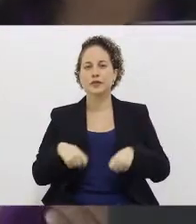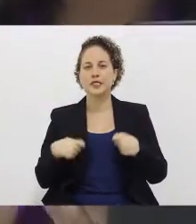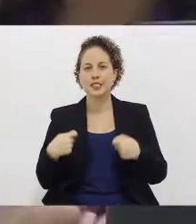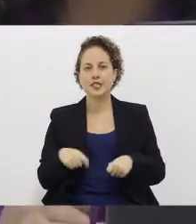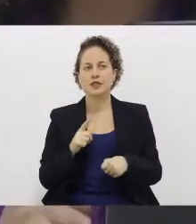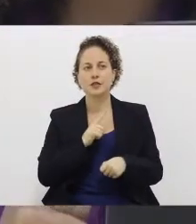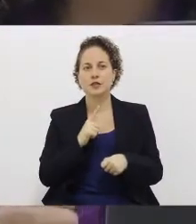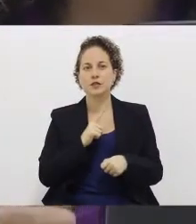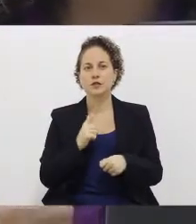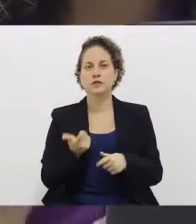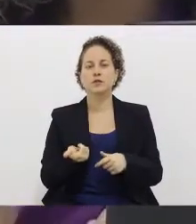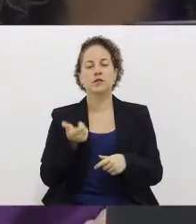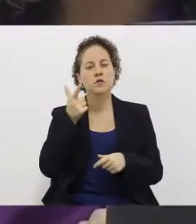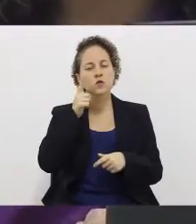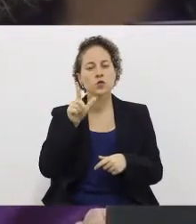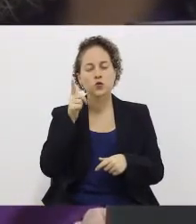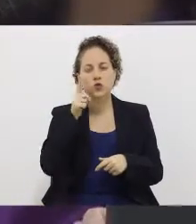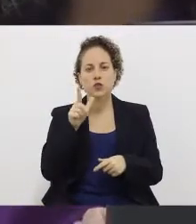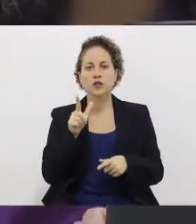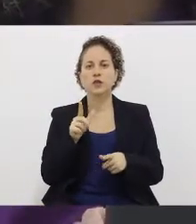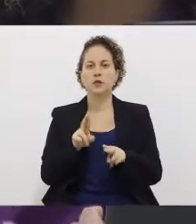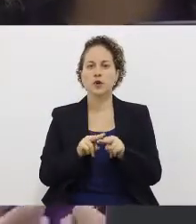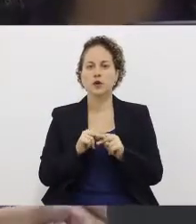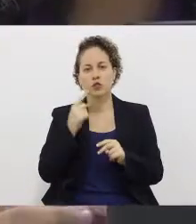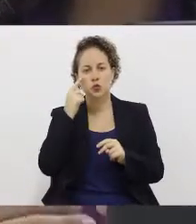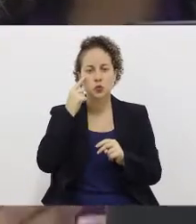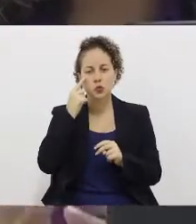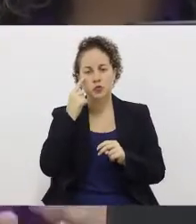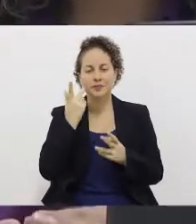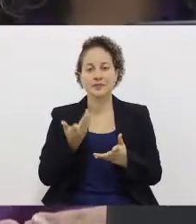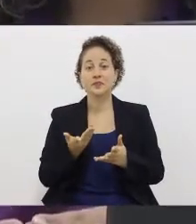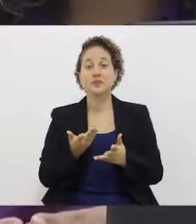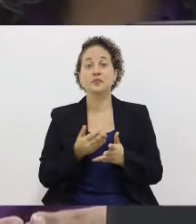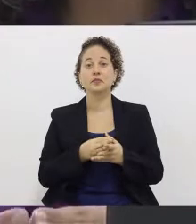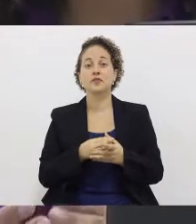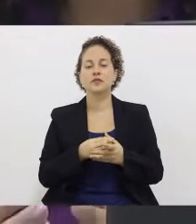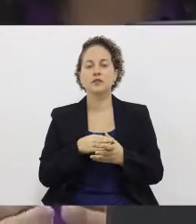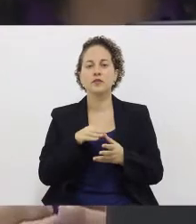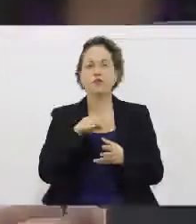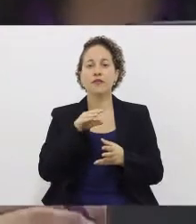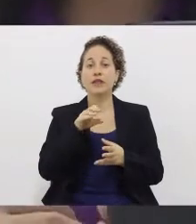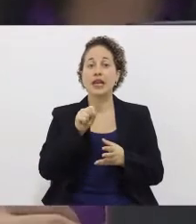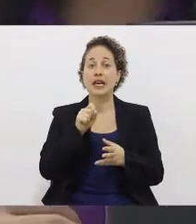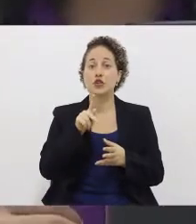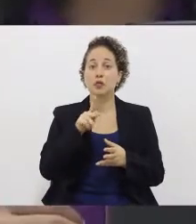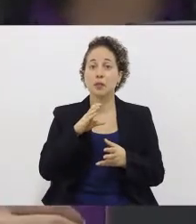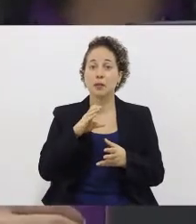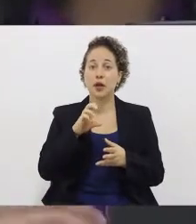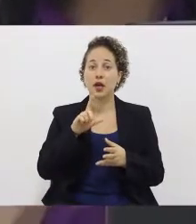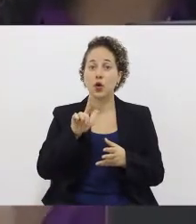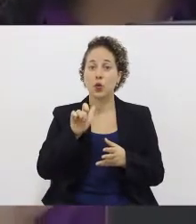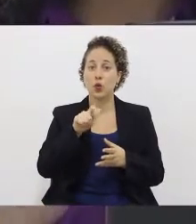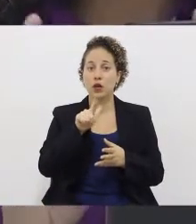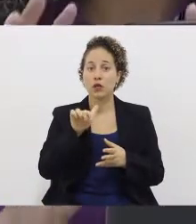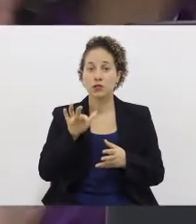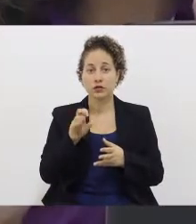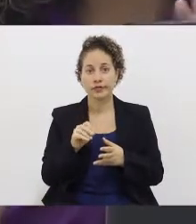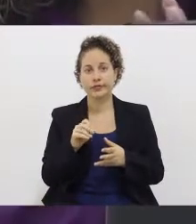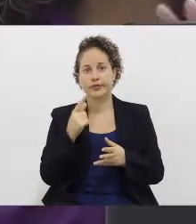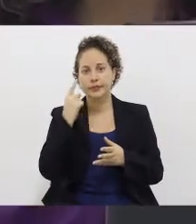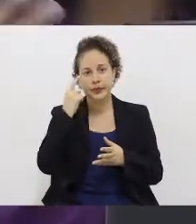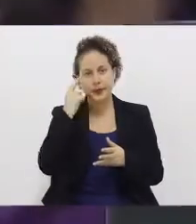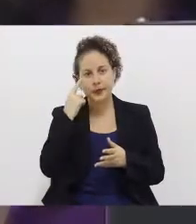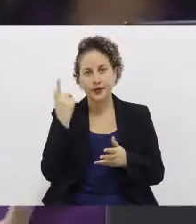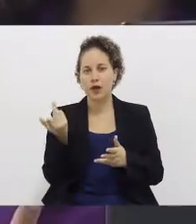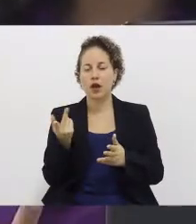fazer estoques para se garantir por conta dessas incertezas. Especulação. Muitas vezes se faz estoque pensando que,